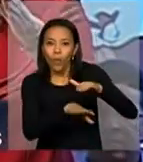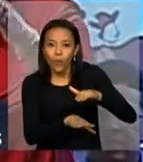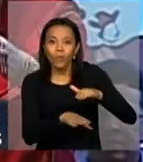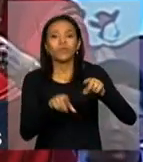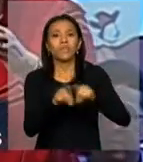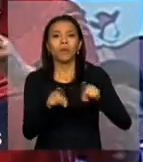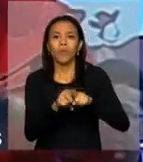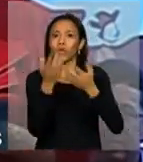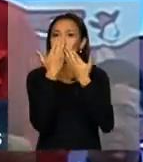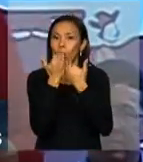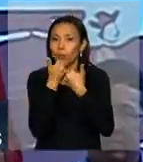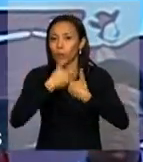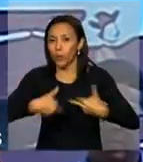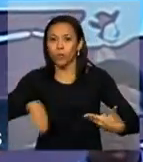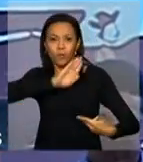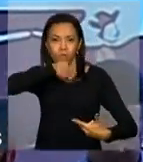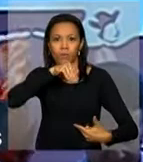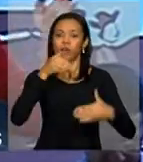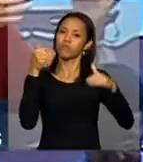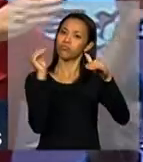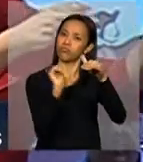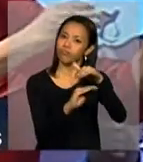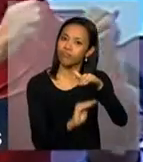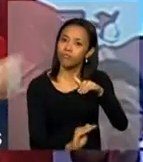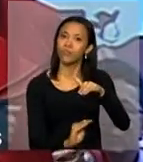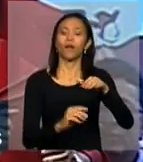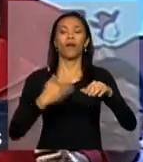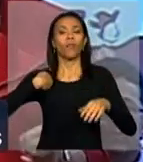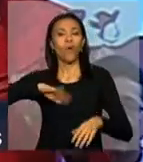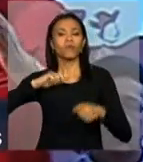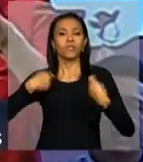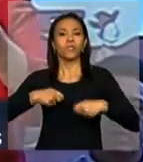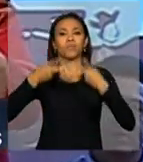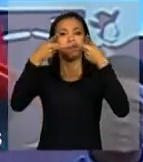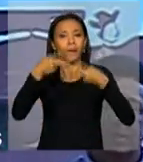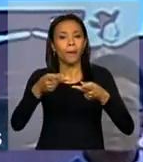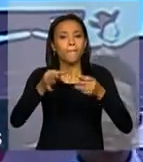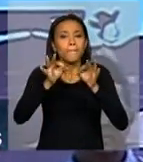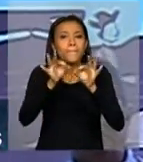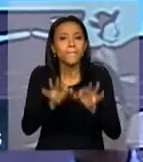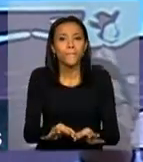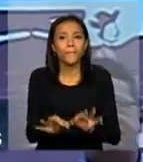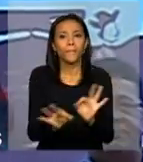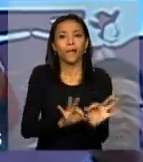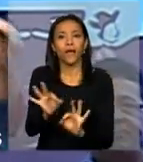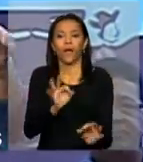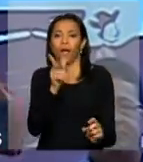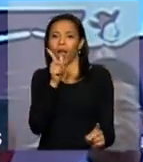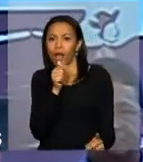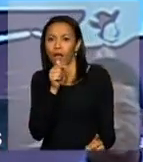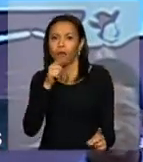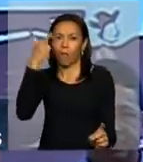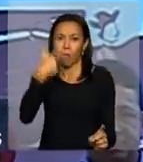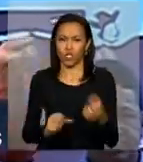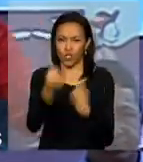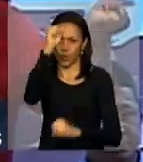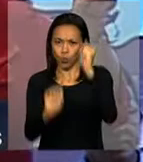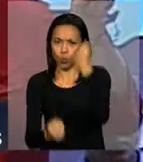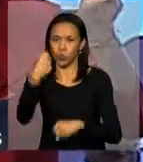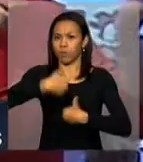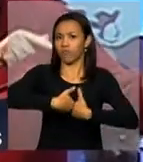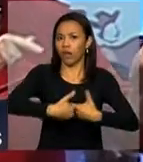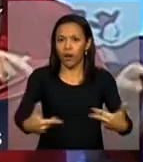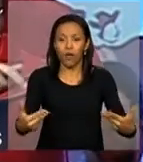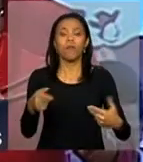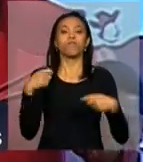para alimentação dos animais. Nós temos de ter um plano para criar a agroindústria mais forte aqui. Nós temos